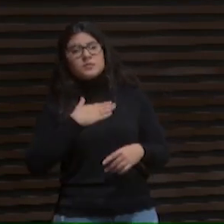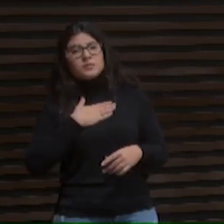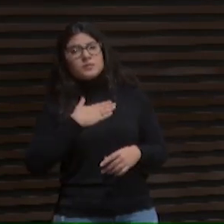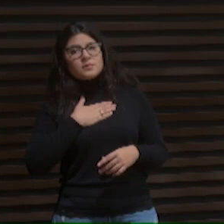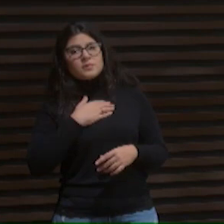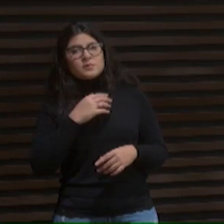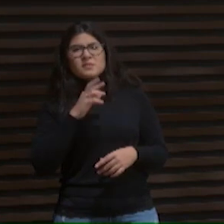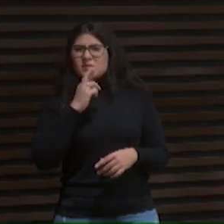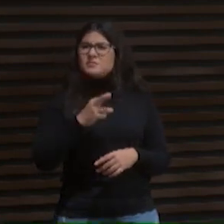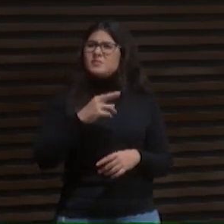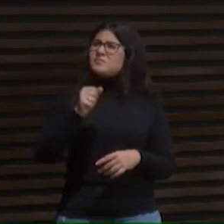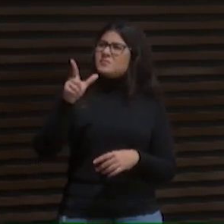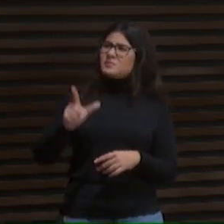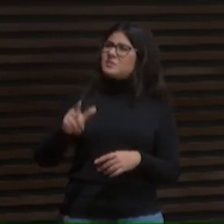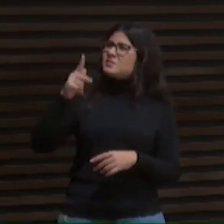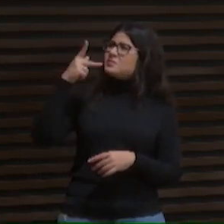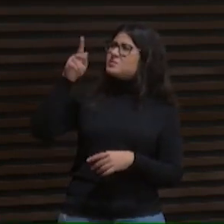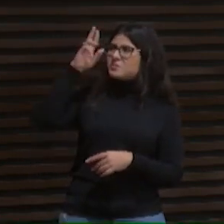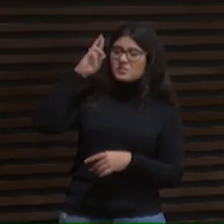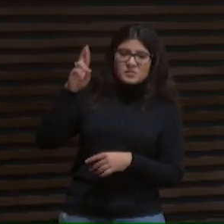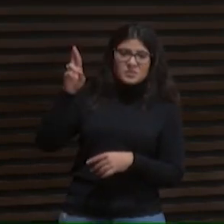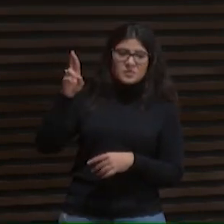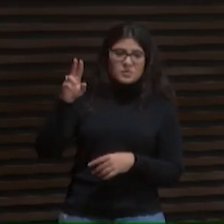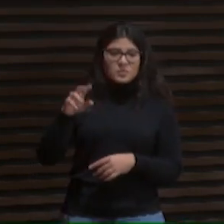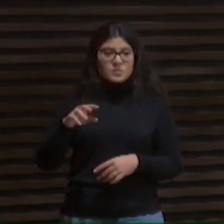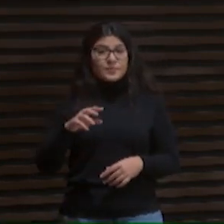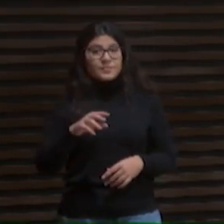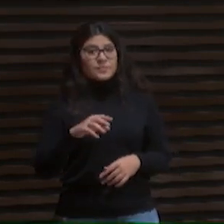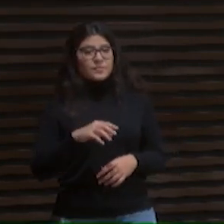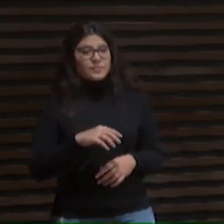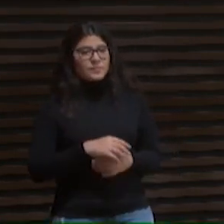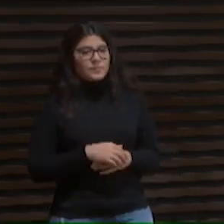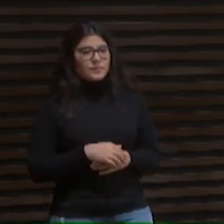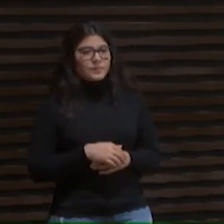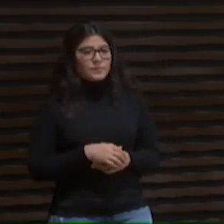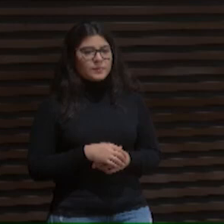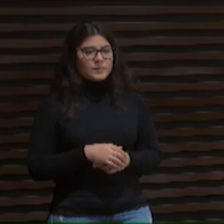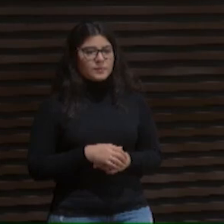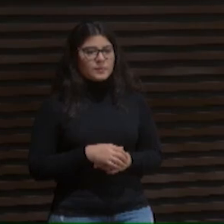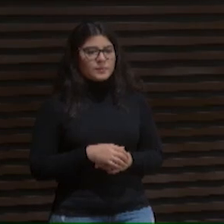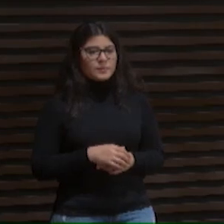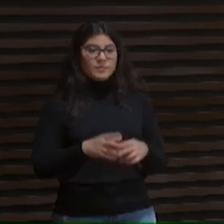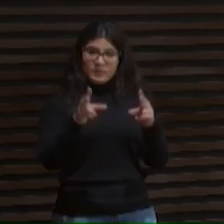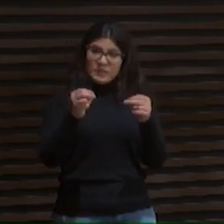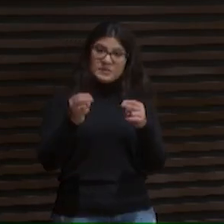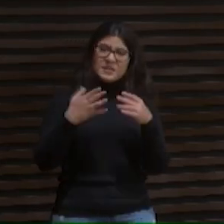és tu, Senhor? Ele reconhece aqui que há uma grandeza diante de tudo isso.